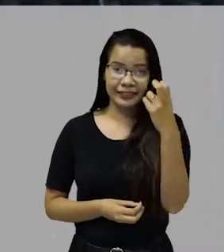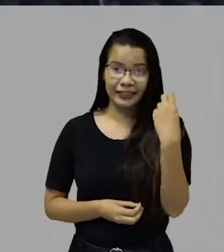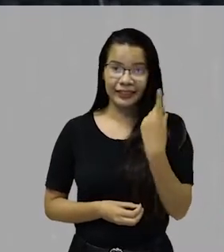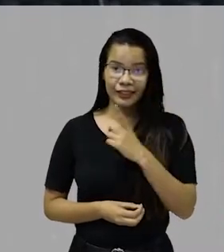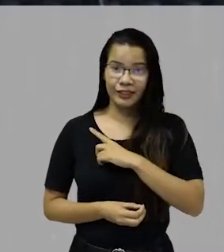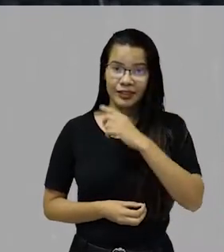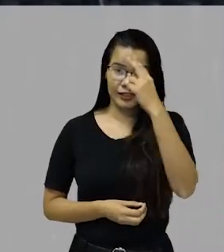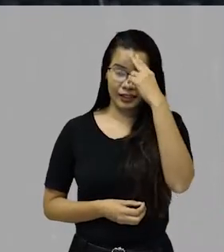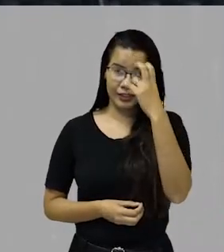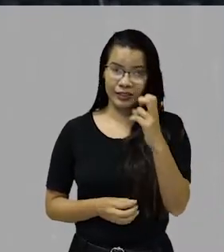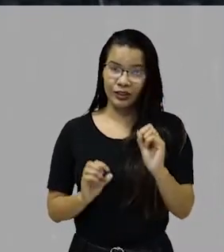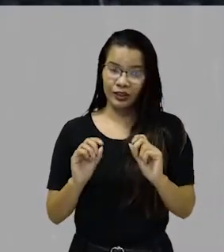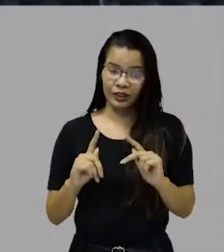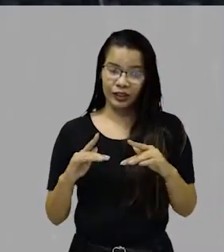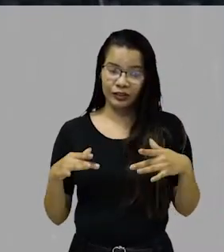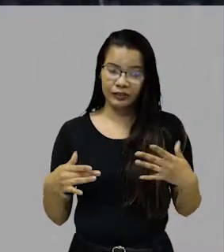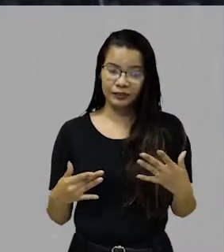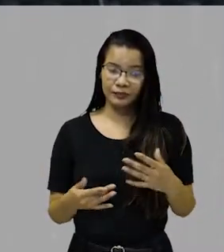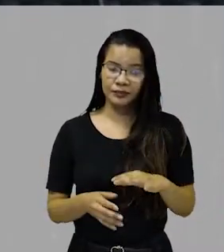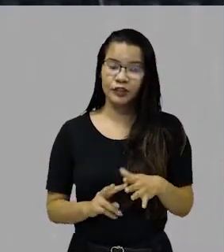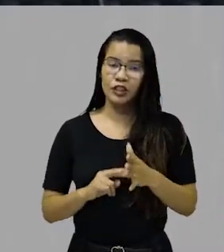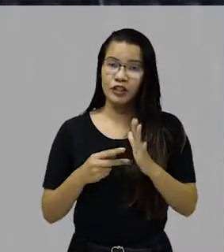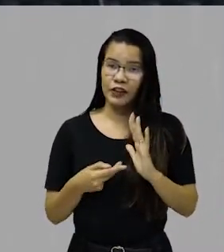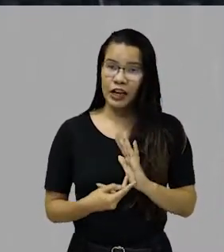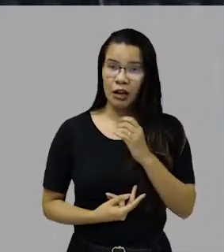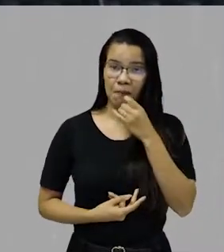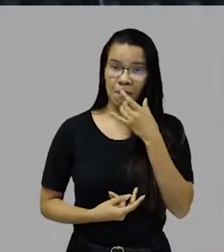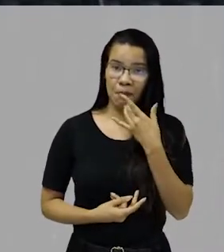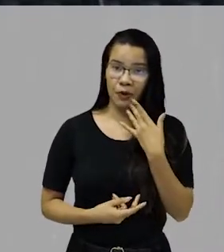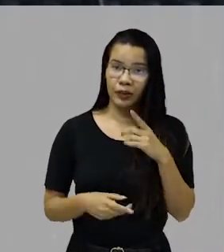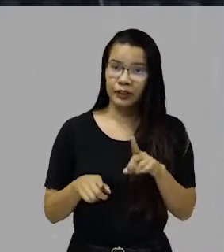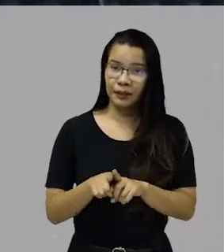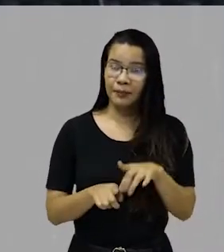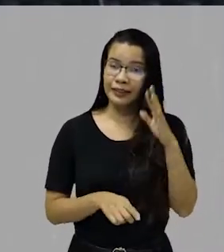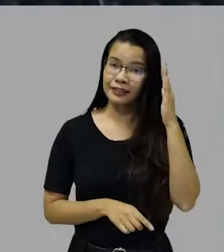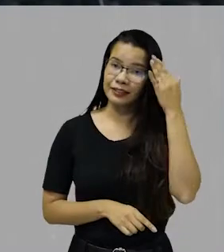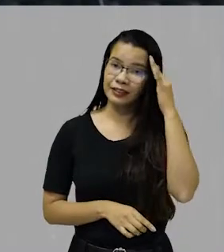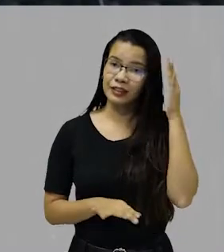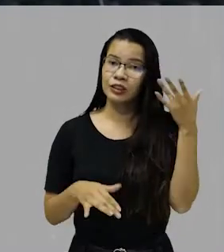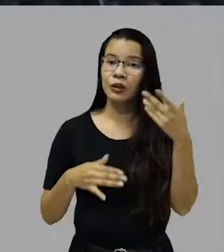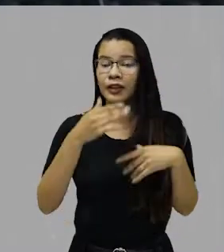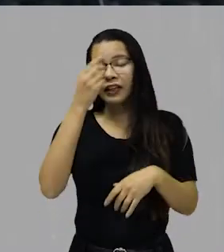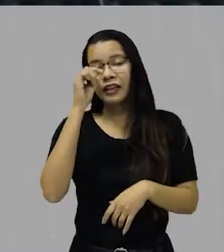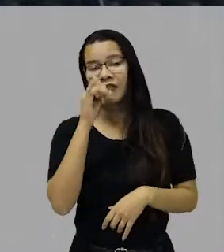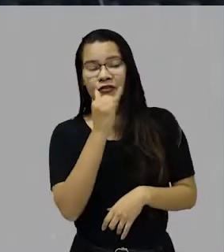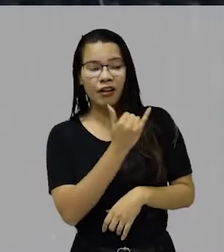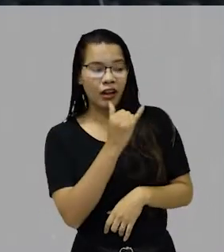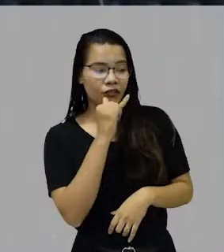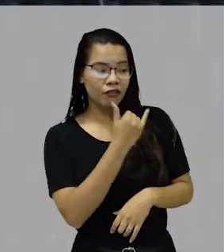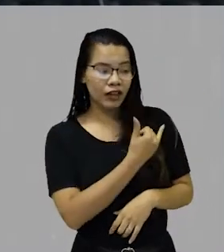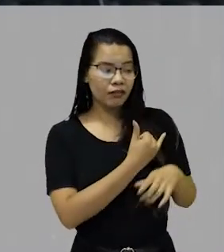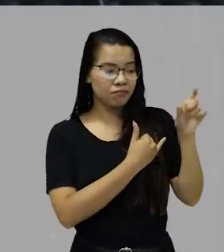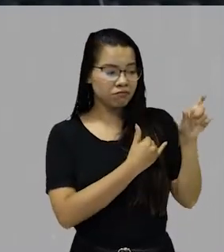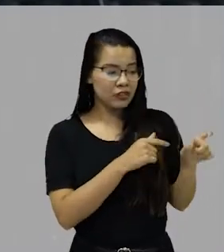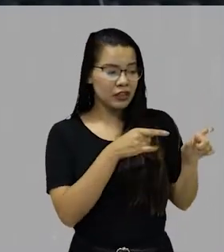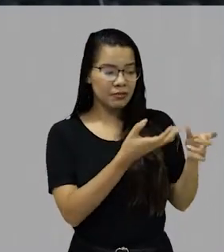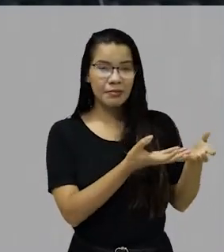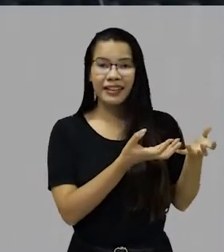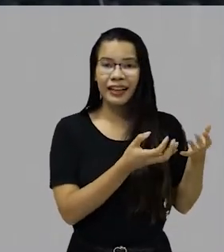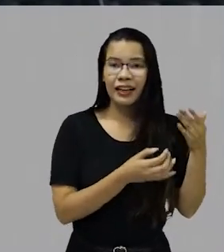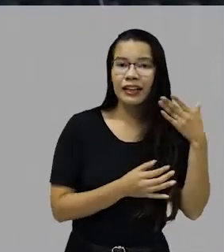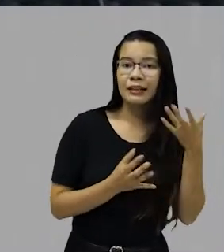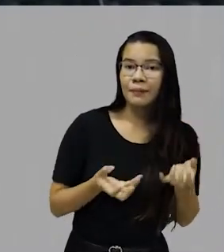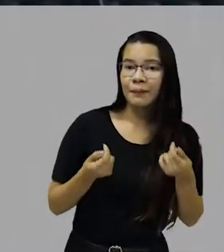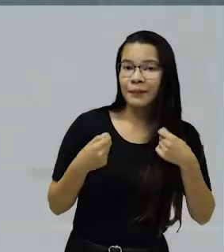nossa inteligência. Cujo significado seja acessível e compreensível. Então, quem fala, fala a alguém e esse alguém tem que entender o que é